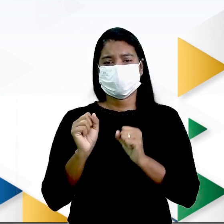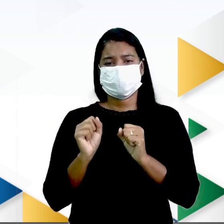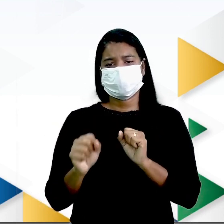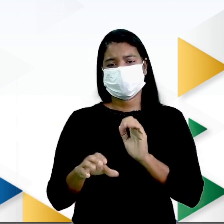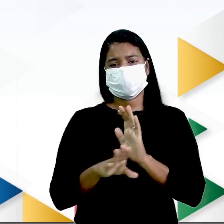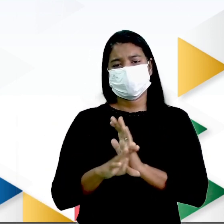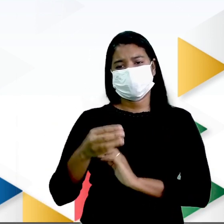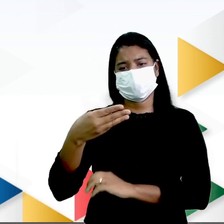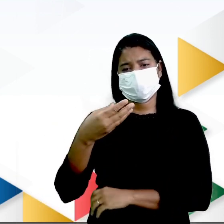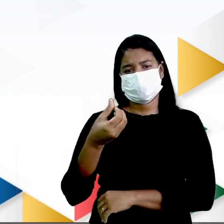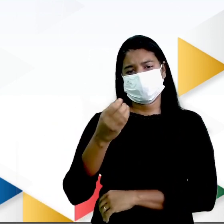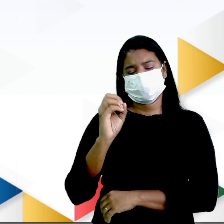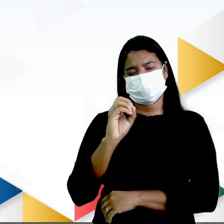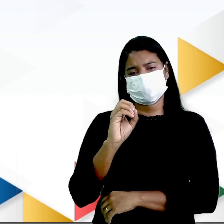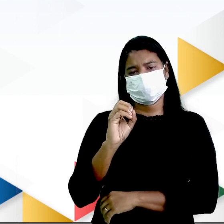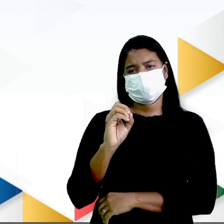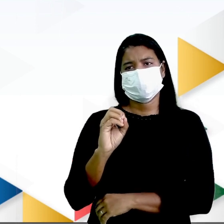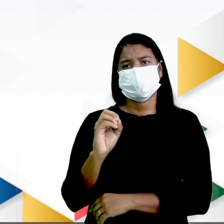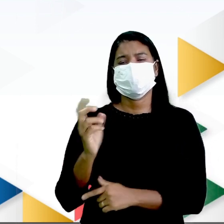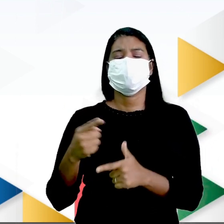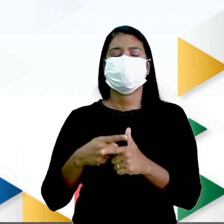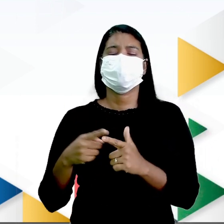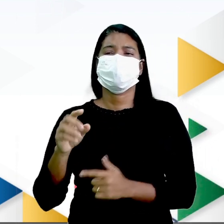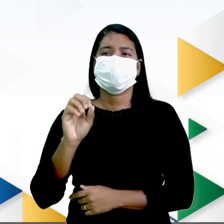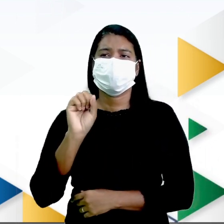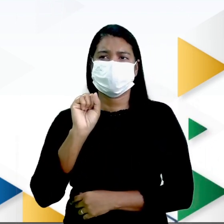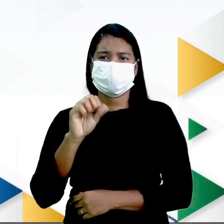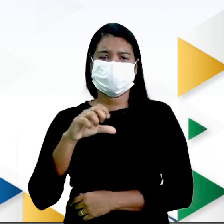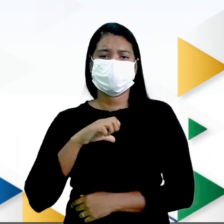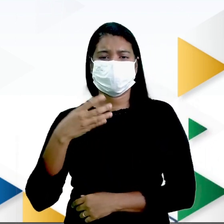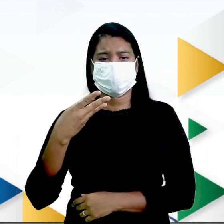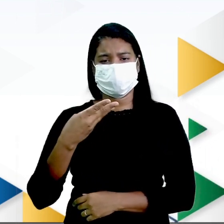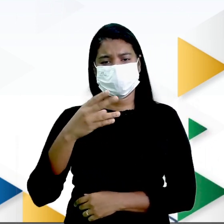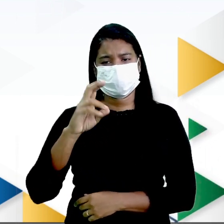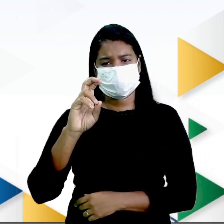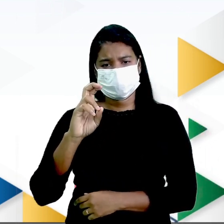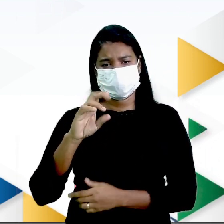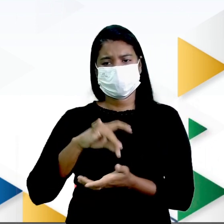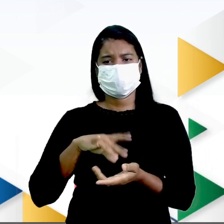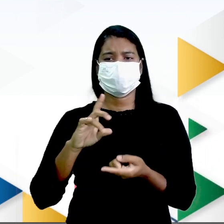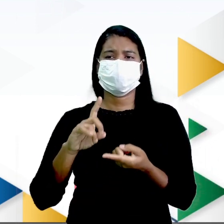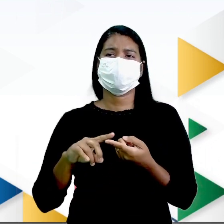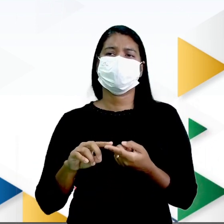a 360 graus. Quando eu divido por 8, eu vou ter 45 graus, que é o que